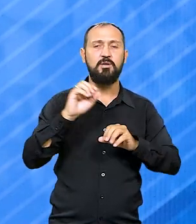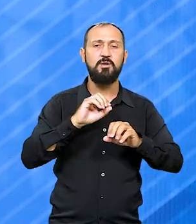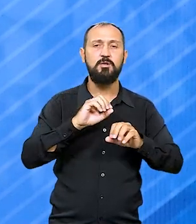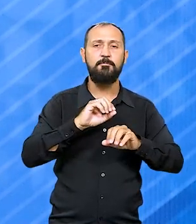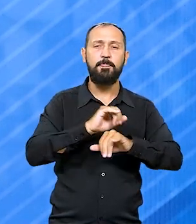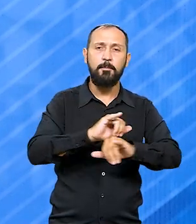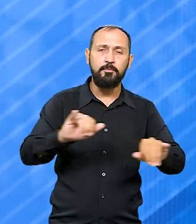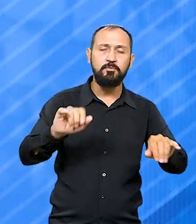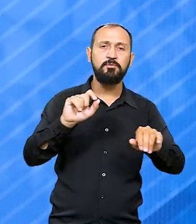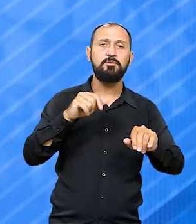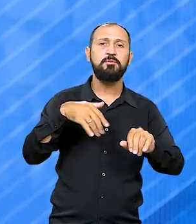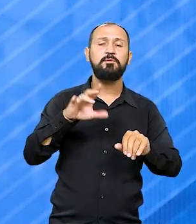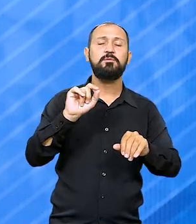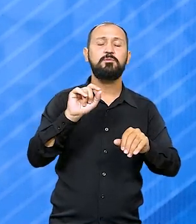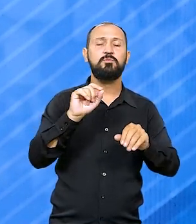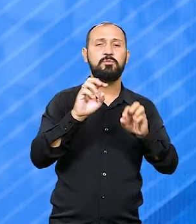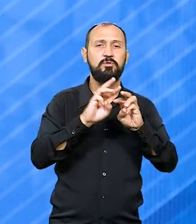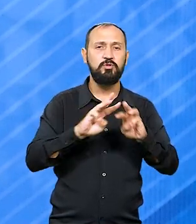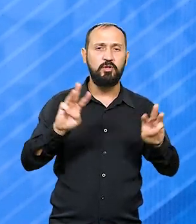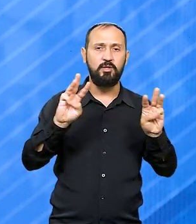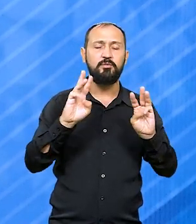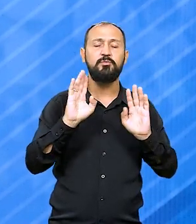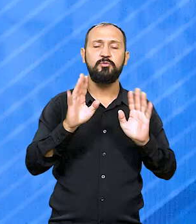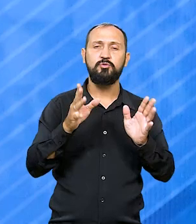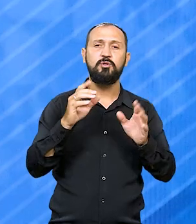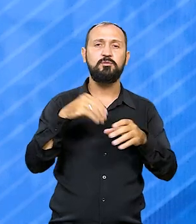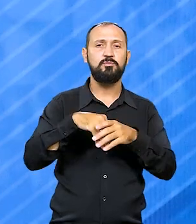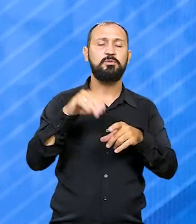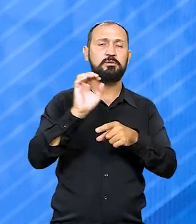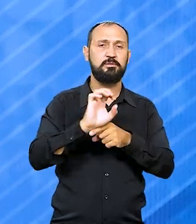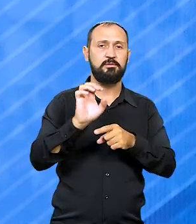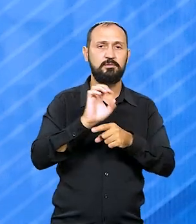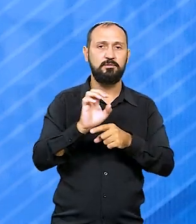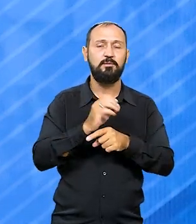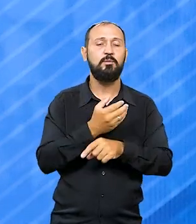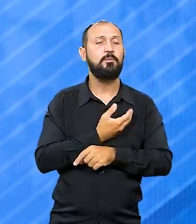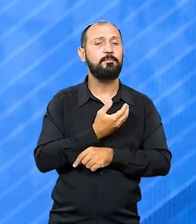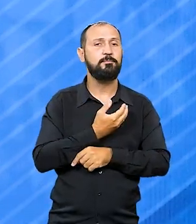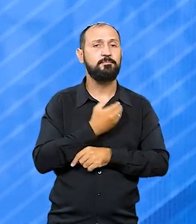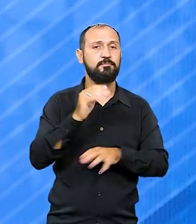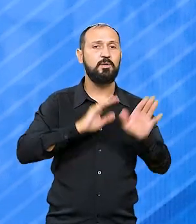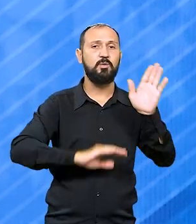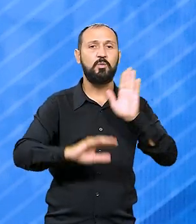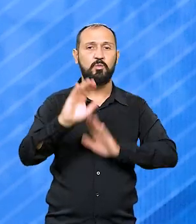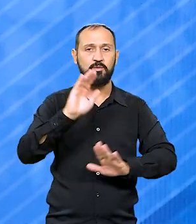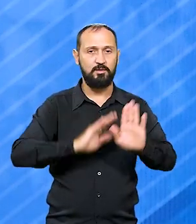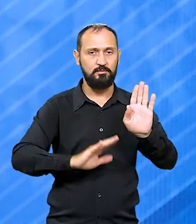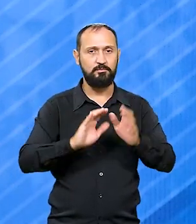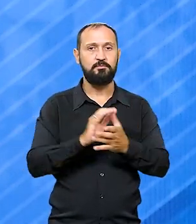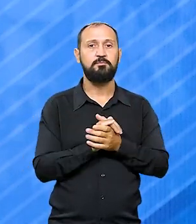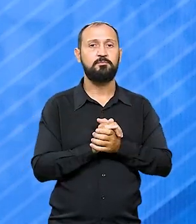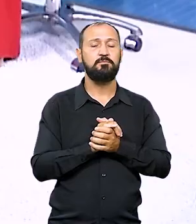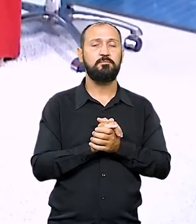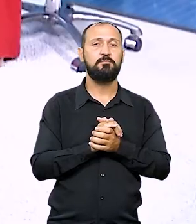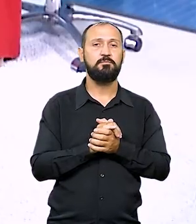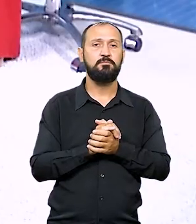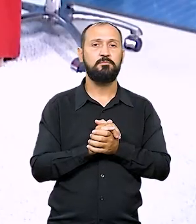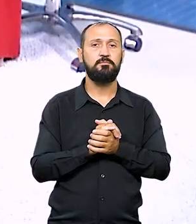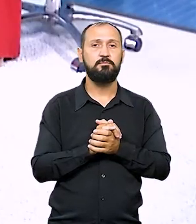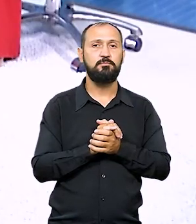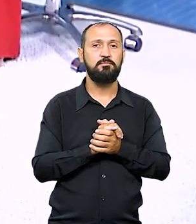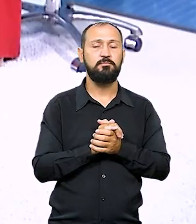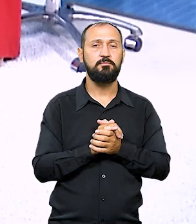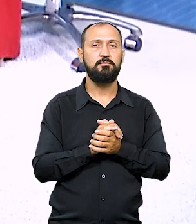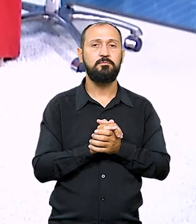informou, noticiou isso, nos maiores sites de notícias do Estado, para os colegas terem cuidado com isso.